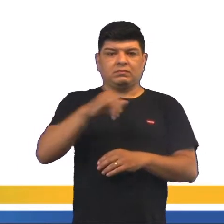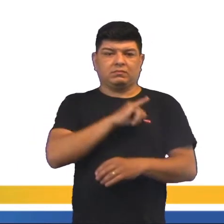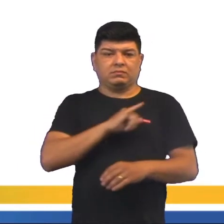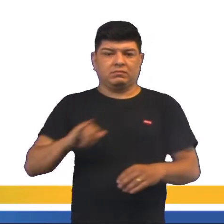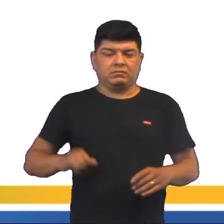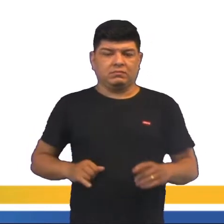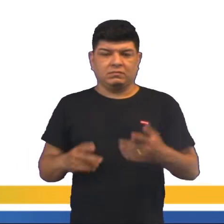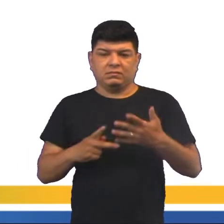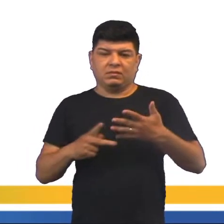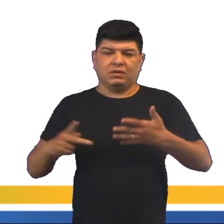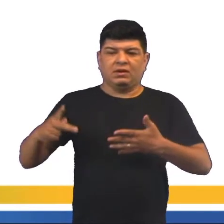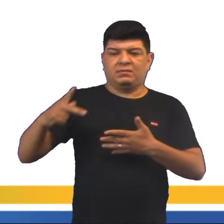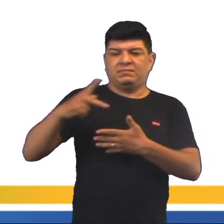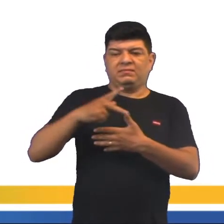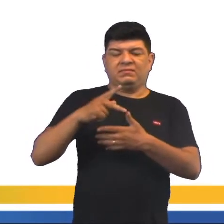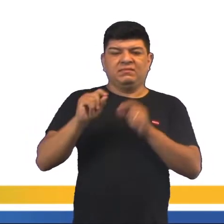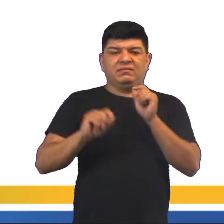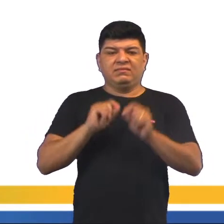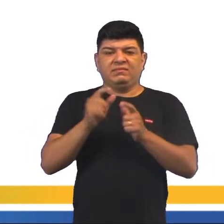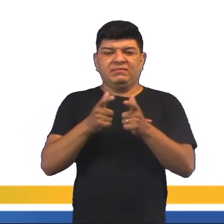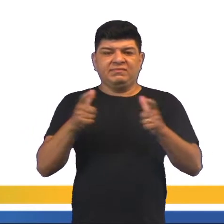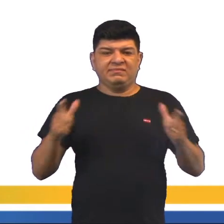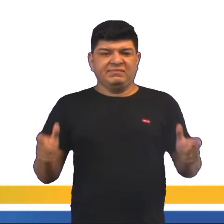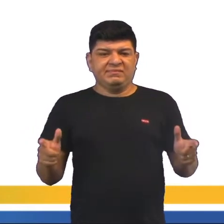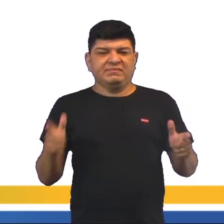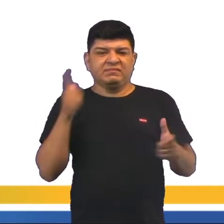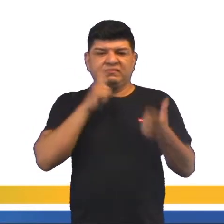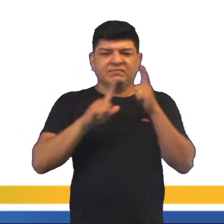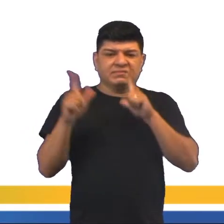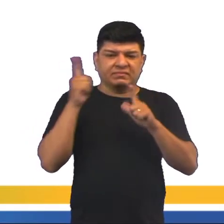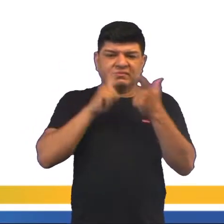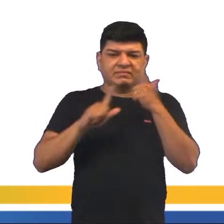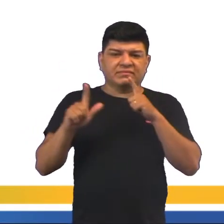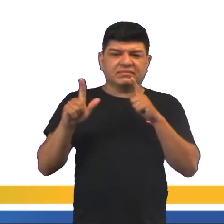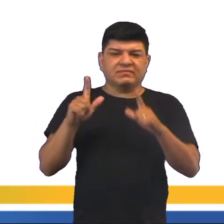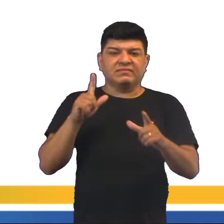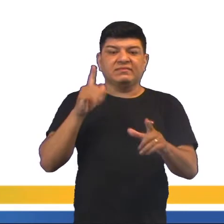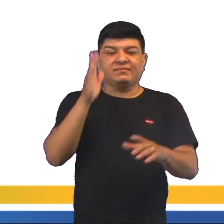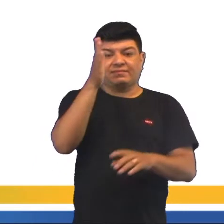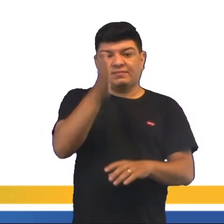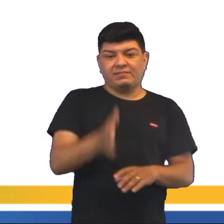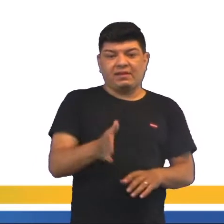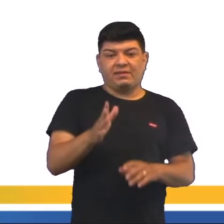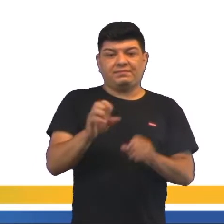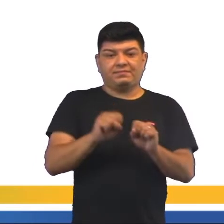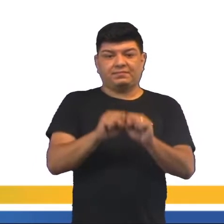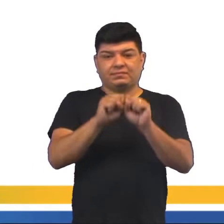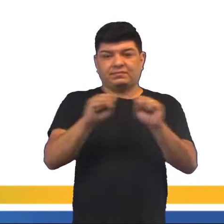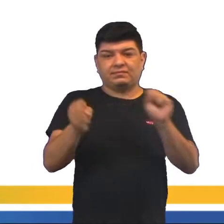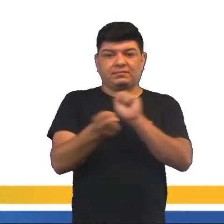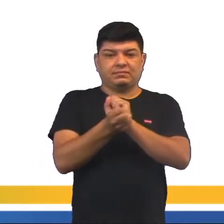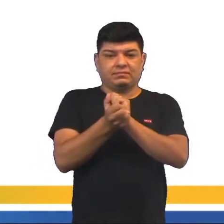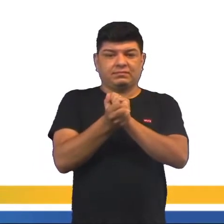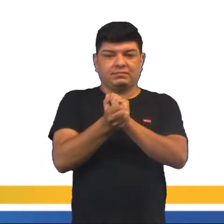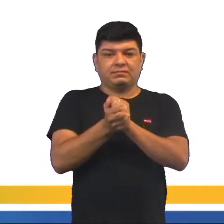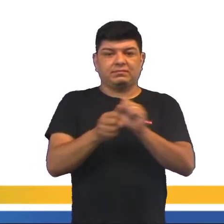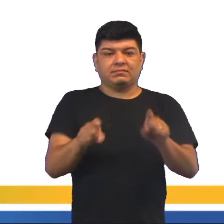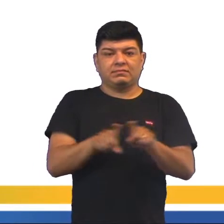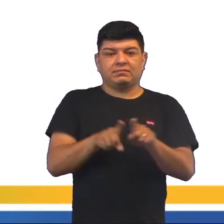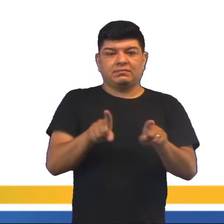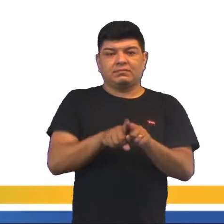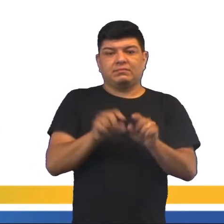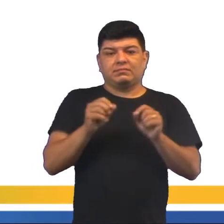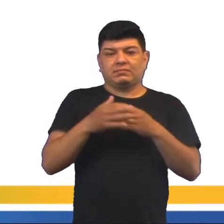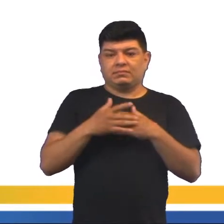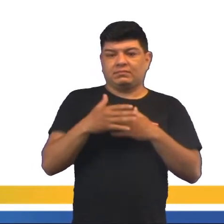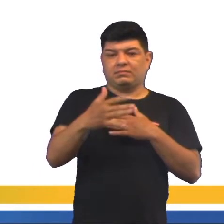a priorizar a manutenção do gigantesco território conquistado. Isso afetou diretamente o sistema escravista, que era sustentado